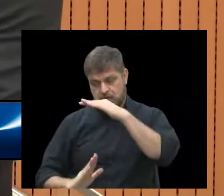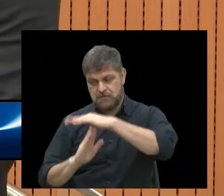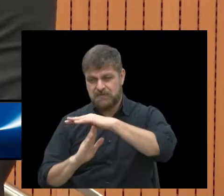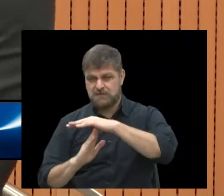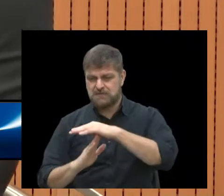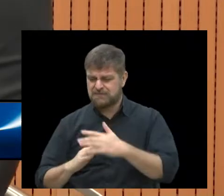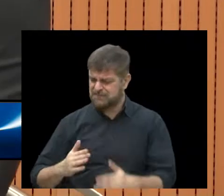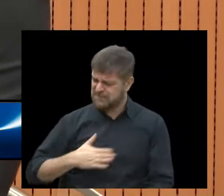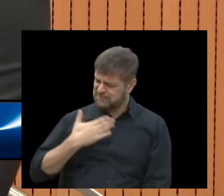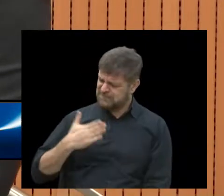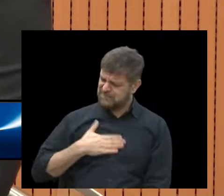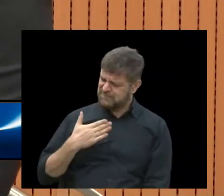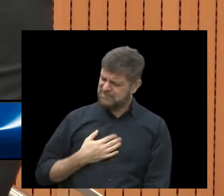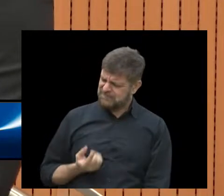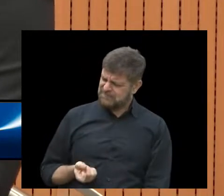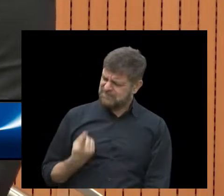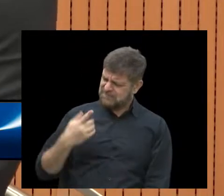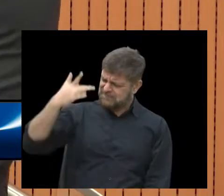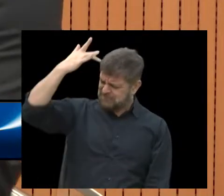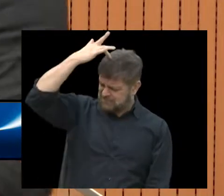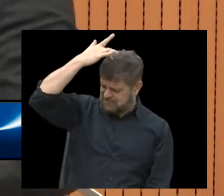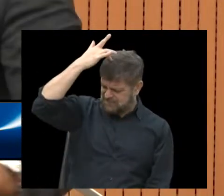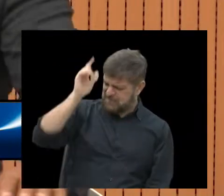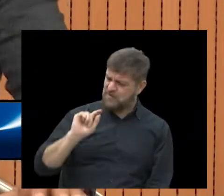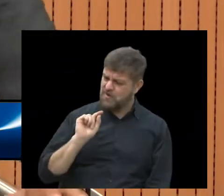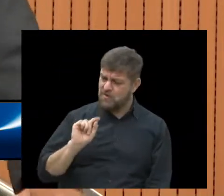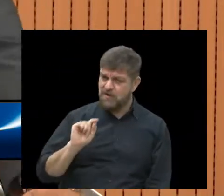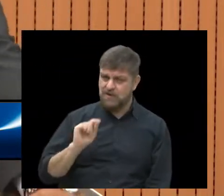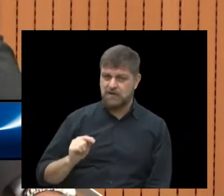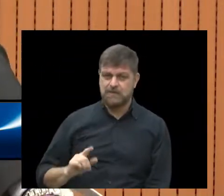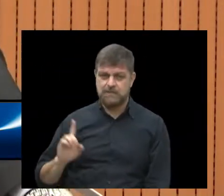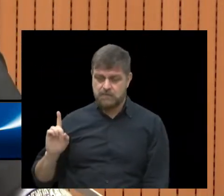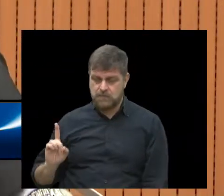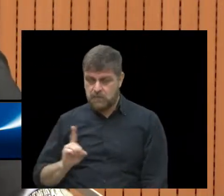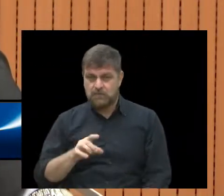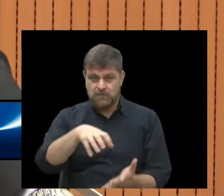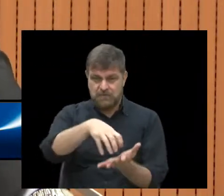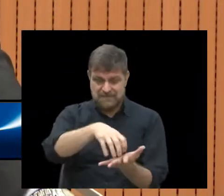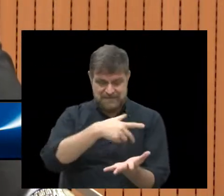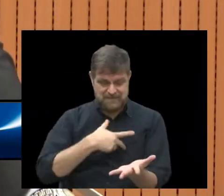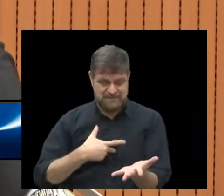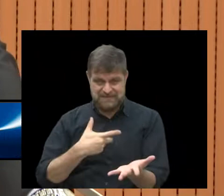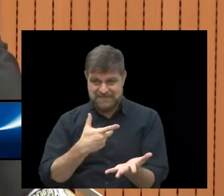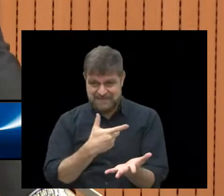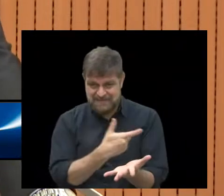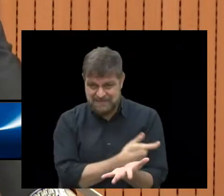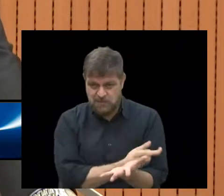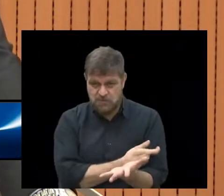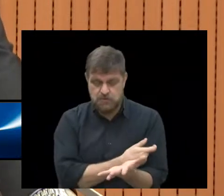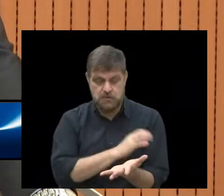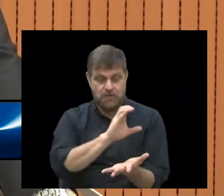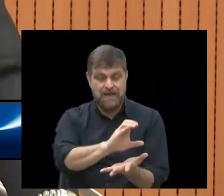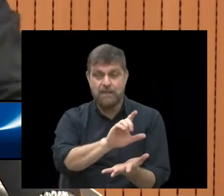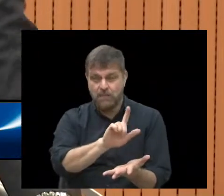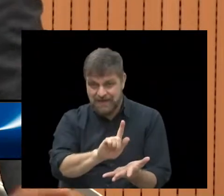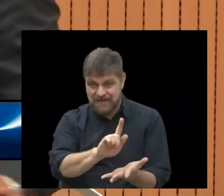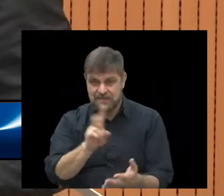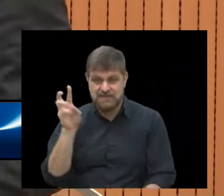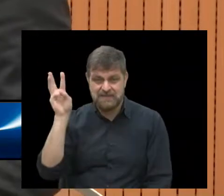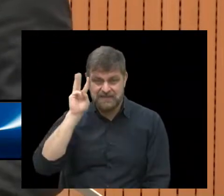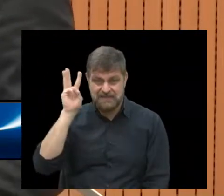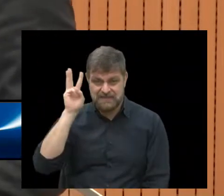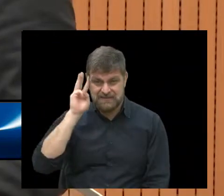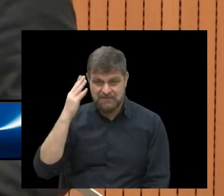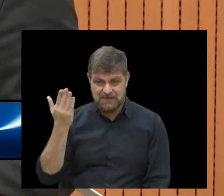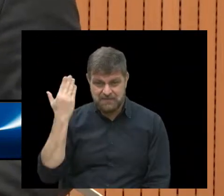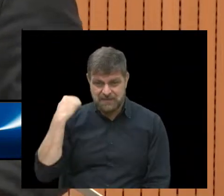me surpreende, vereador Marcos Bernardelli, que eu tive lá no PA Campo Grande, na terça-feira passada, e eu pude